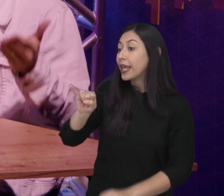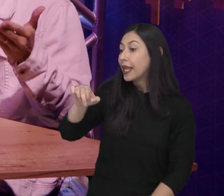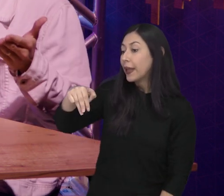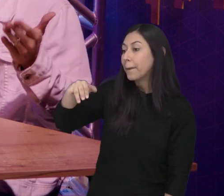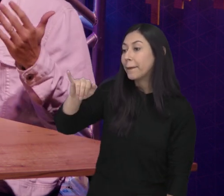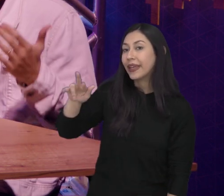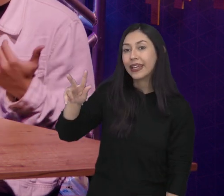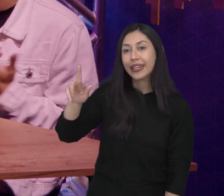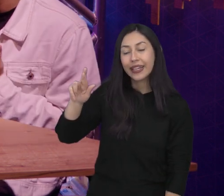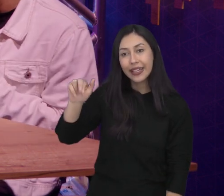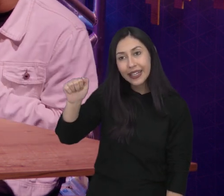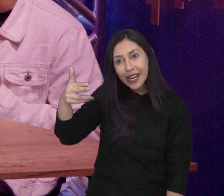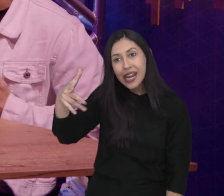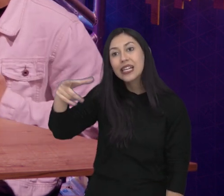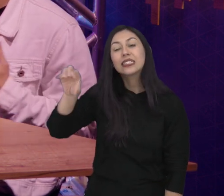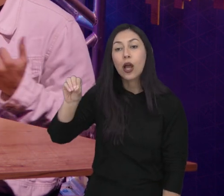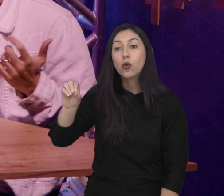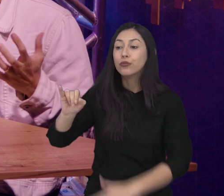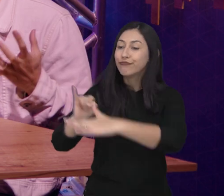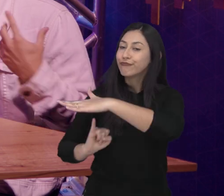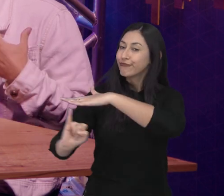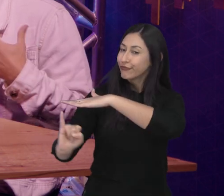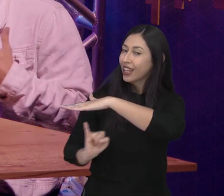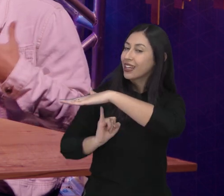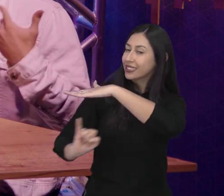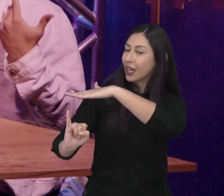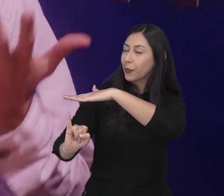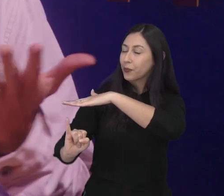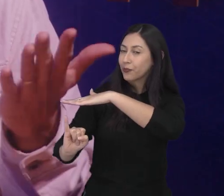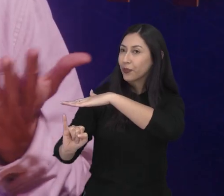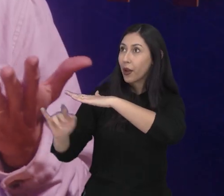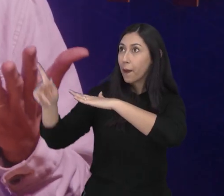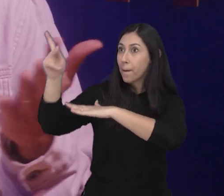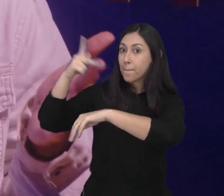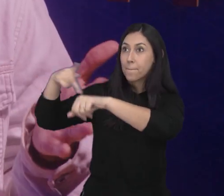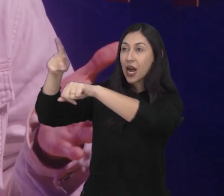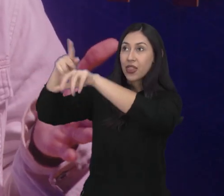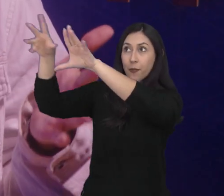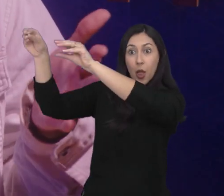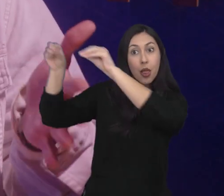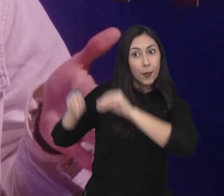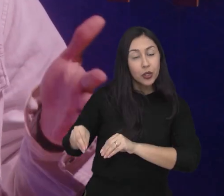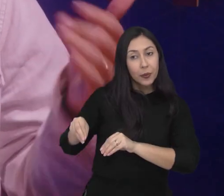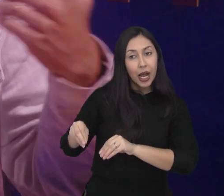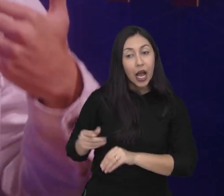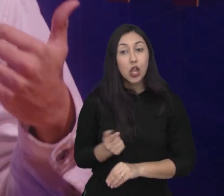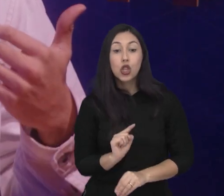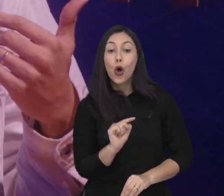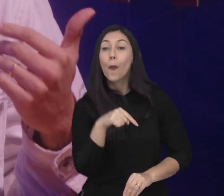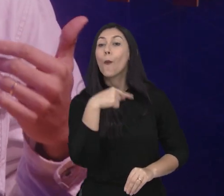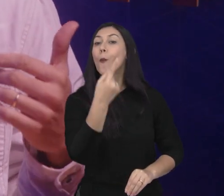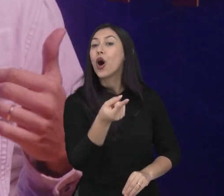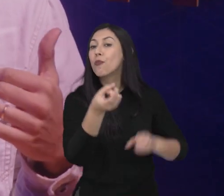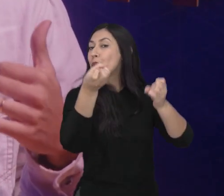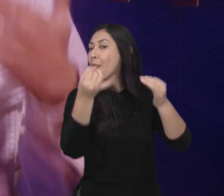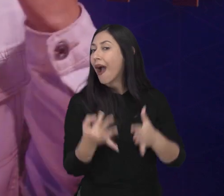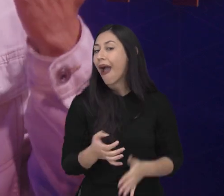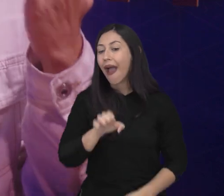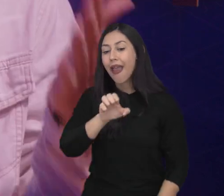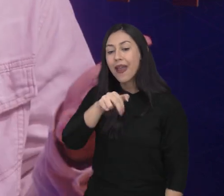de imigração, que é quando a galera vem. No próximo episódio, você já fica ligado aí, que a gente vai falar